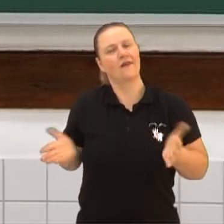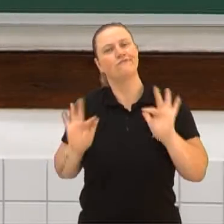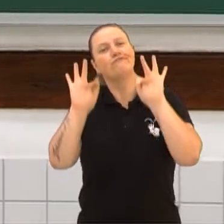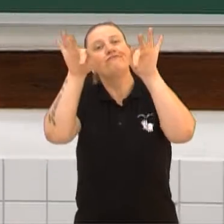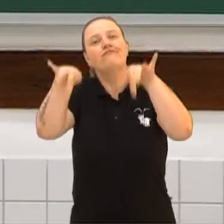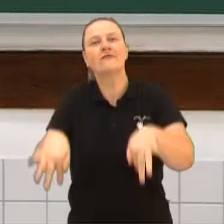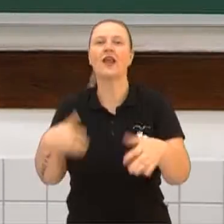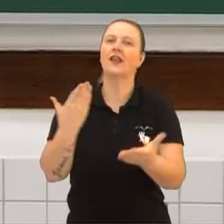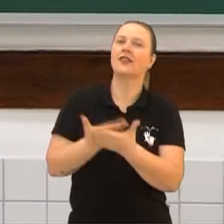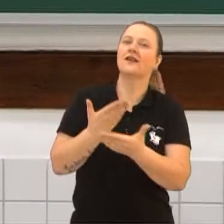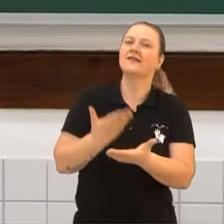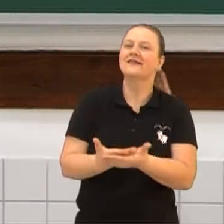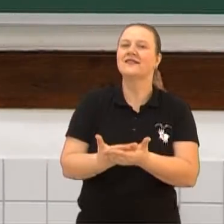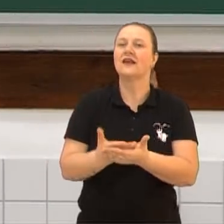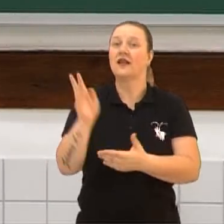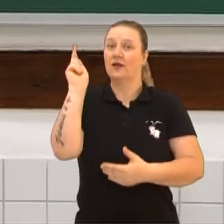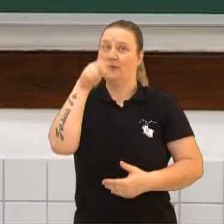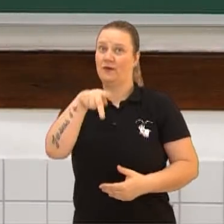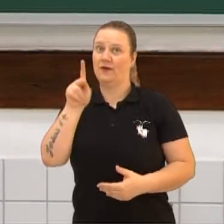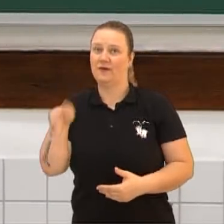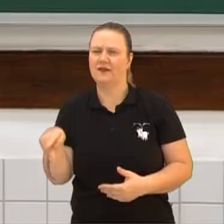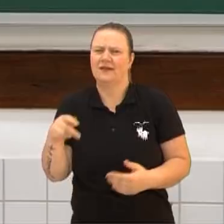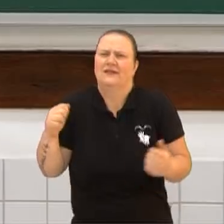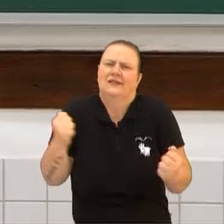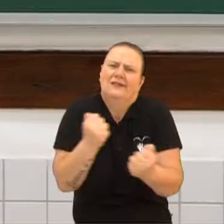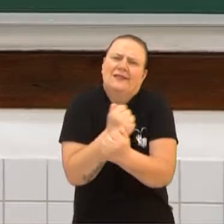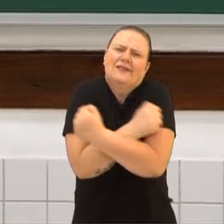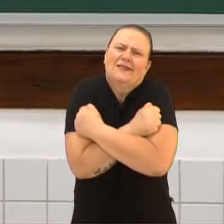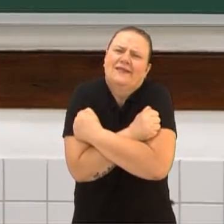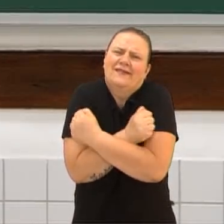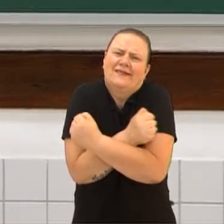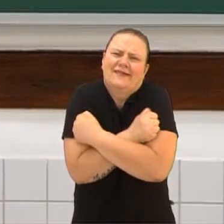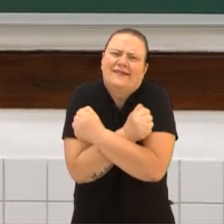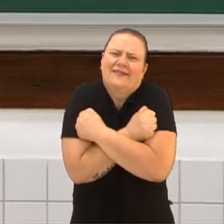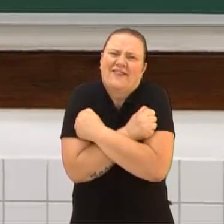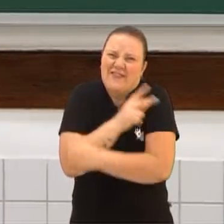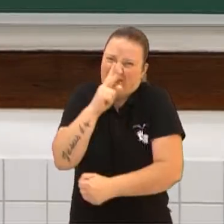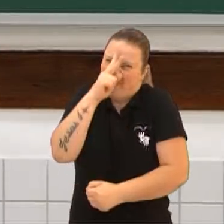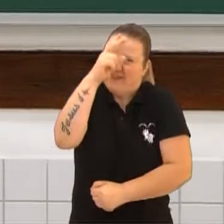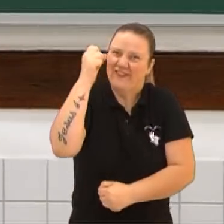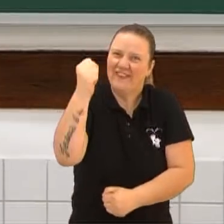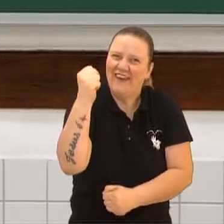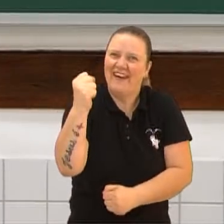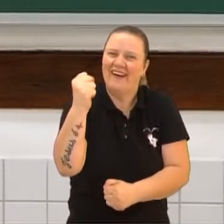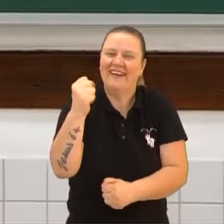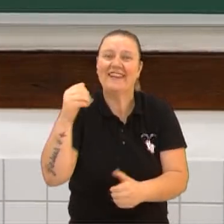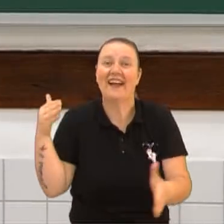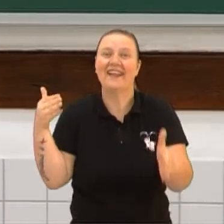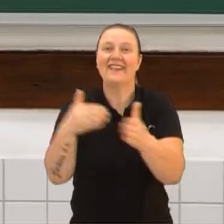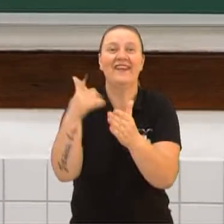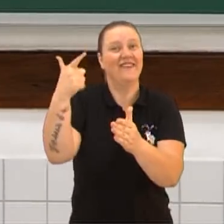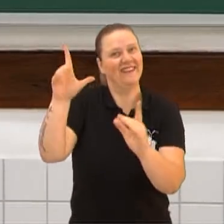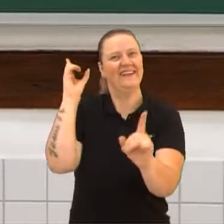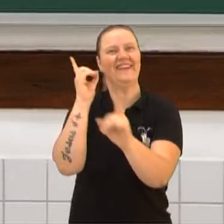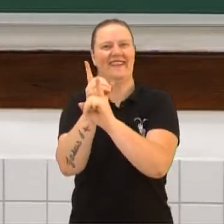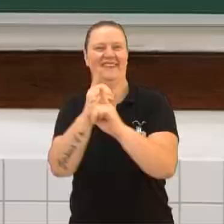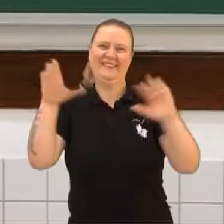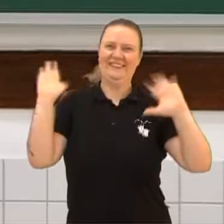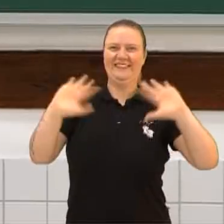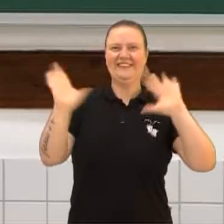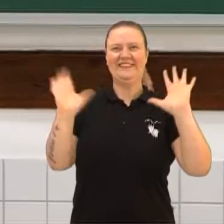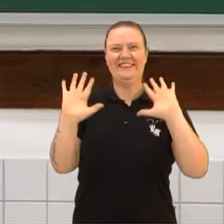aqui nessa aula e a professora está mandando aquele abraço ó, bem forte para vocês, tá bom? E até a nossa próxima aula.